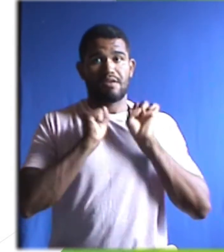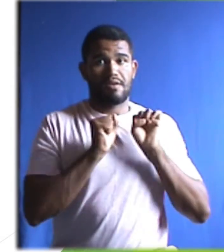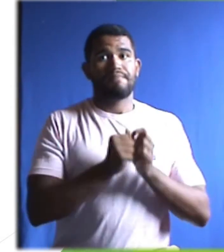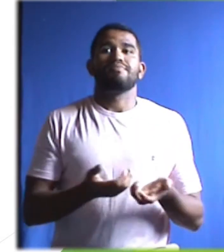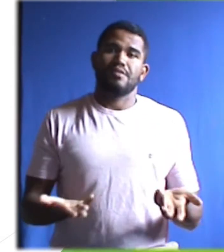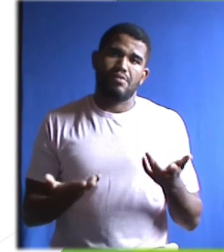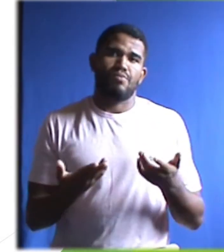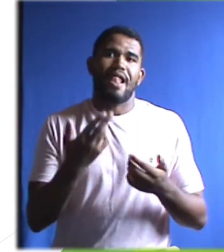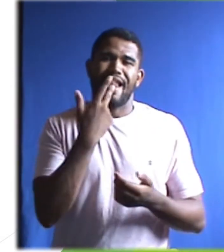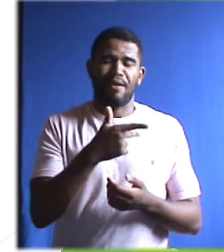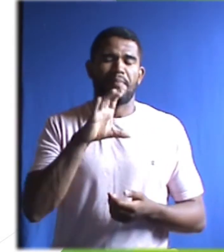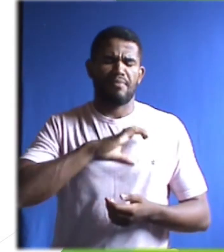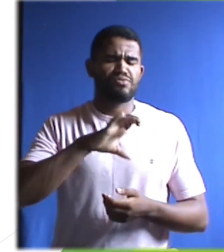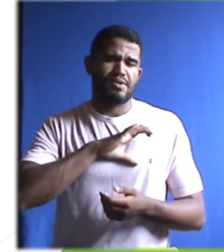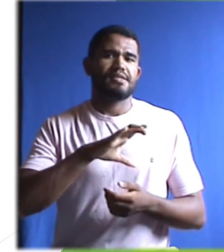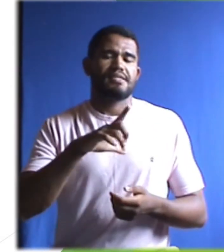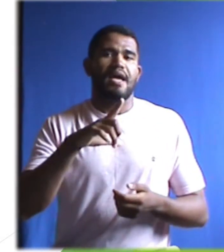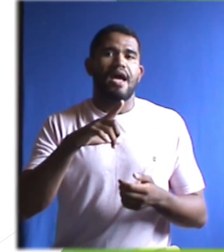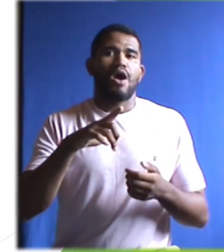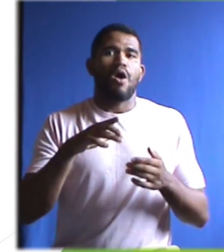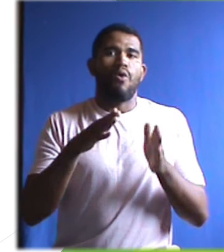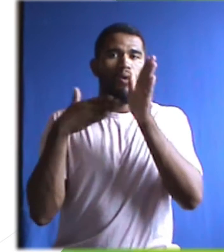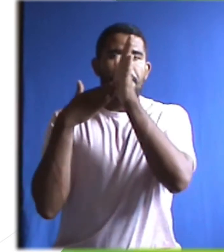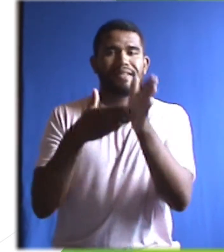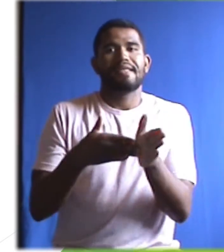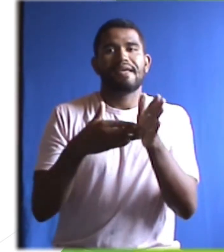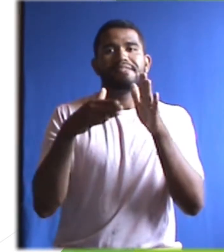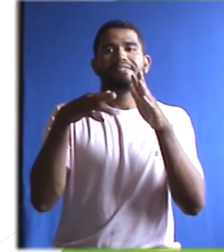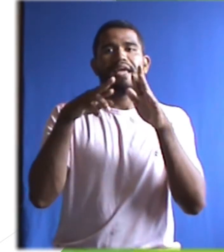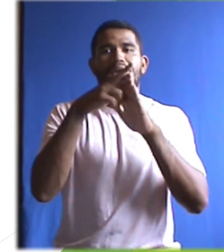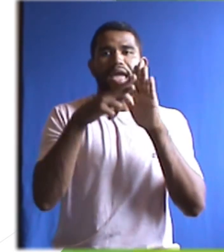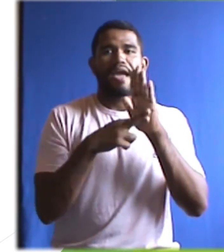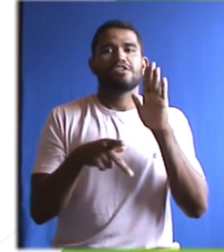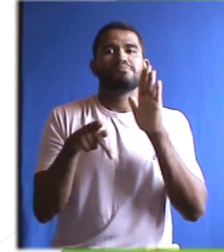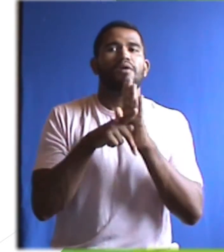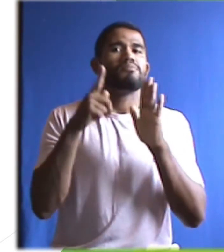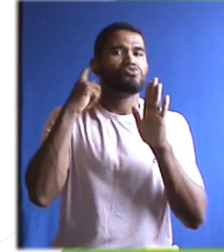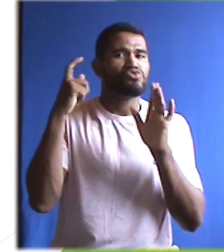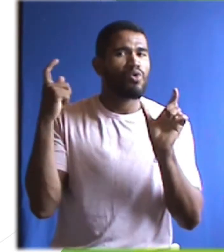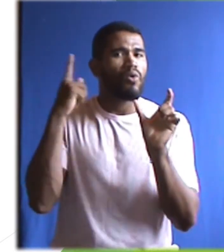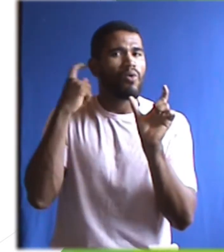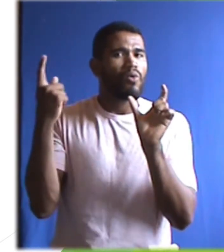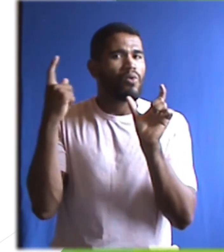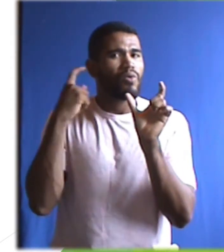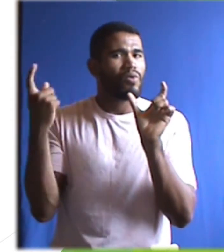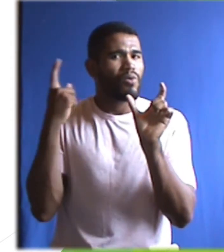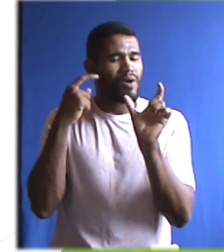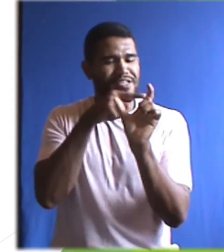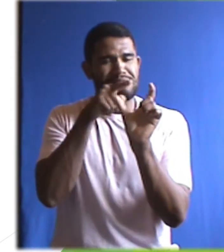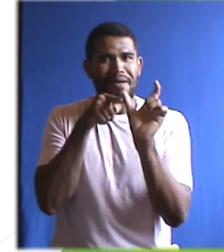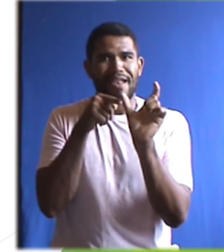posse deles? Nossa língua portuguesa, ela obedece uma estrutura fonológica muito precisa. Ela é